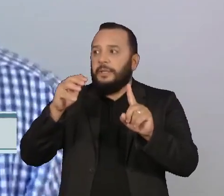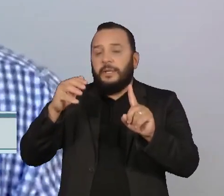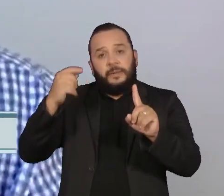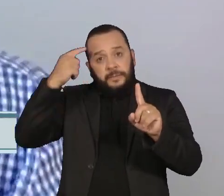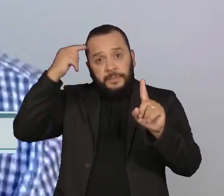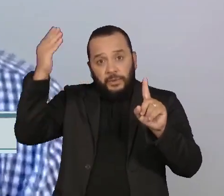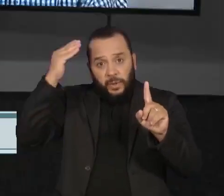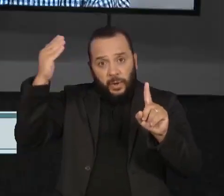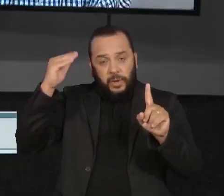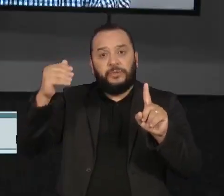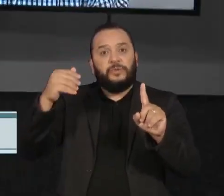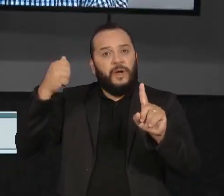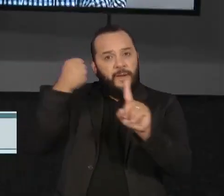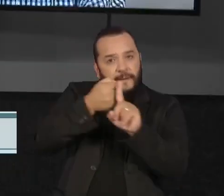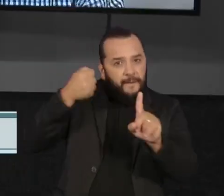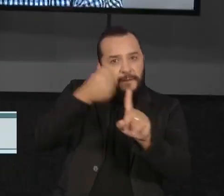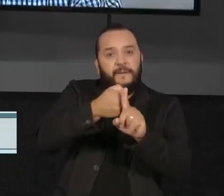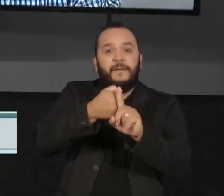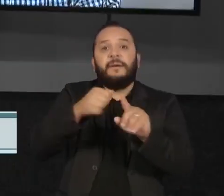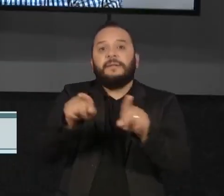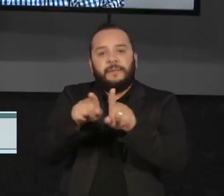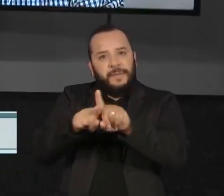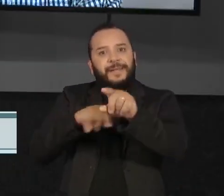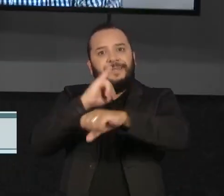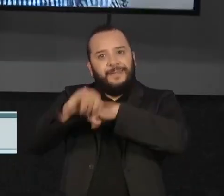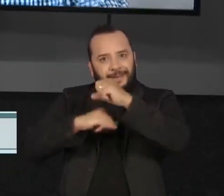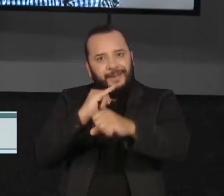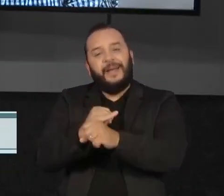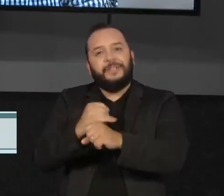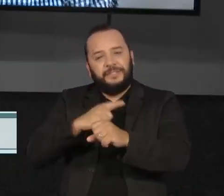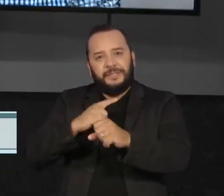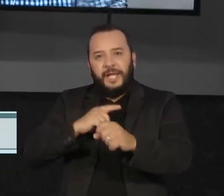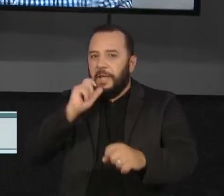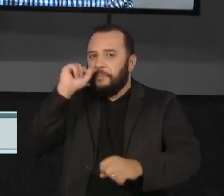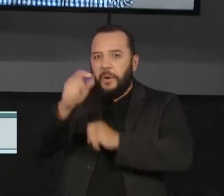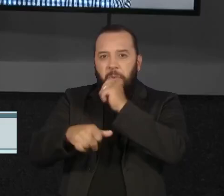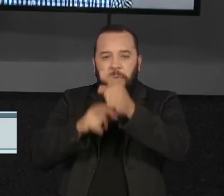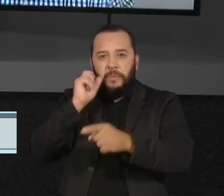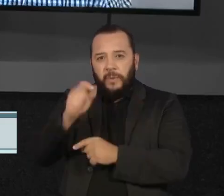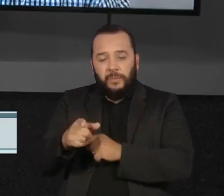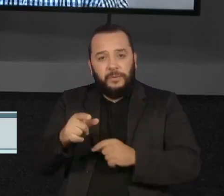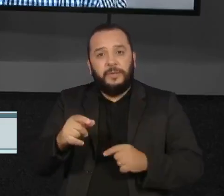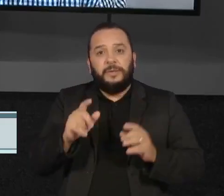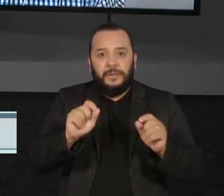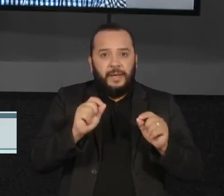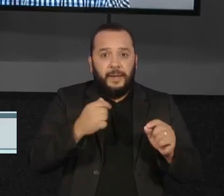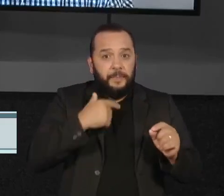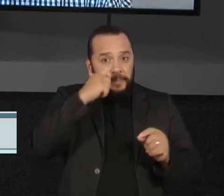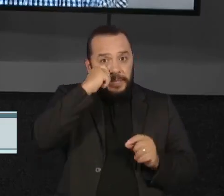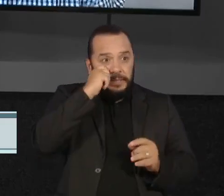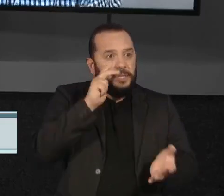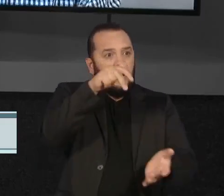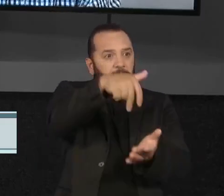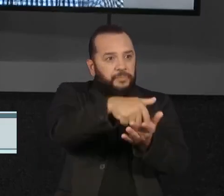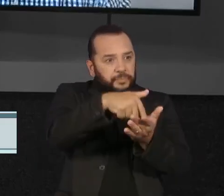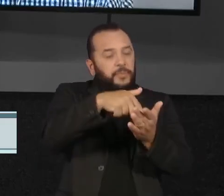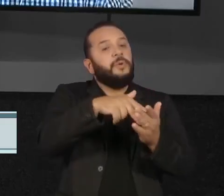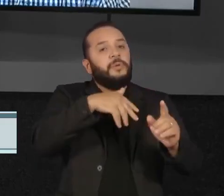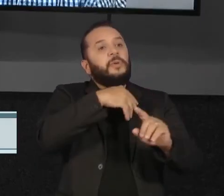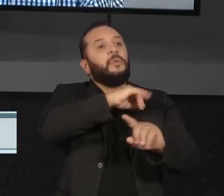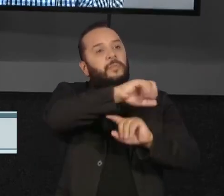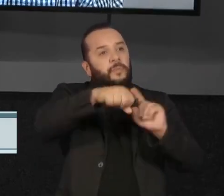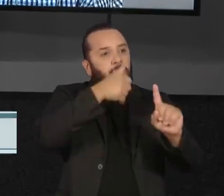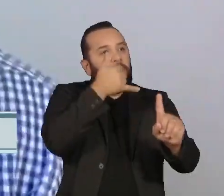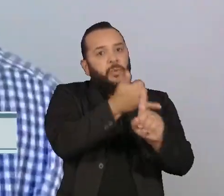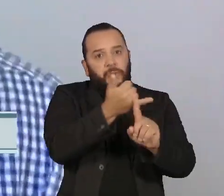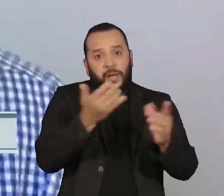também o cyberbullying. O grande problema é que o cyberbullying ele se estende do ambiente escolar para o ambiente virtual. Então, existem pesquisas, como por exemplo